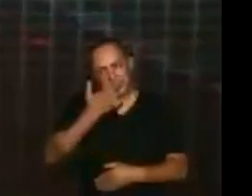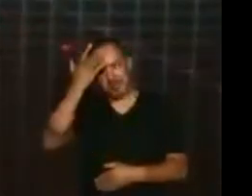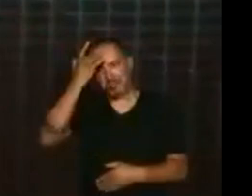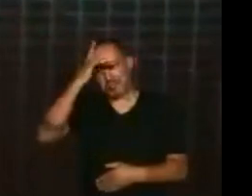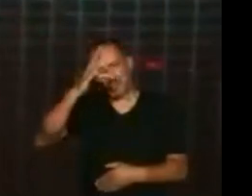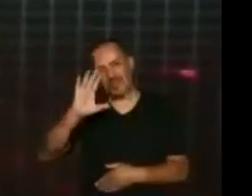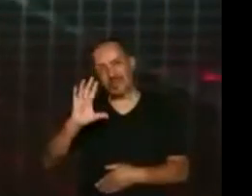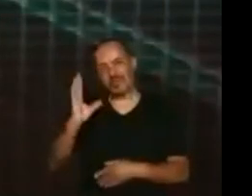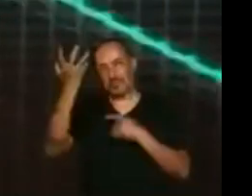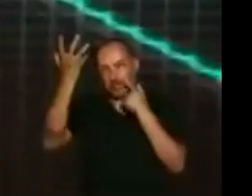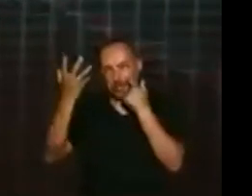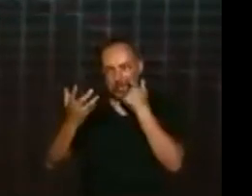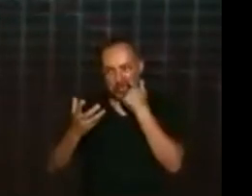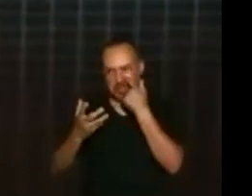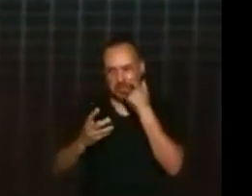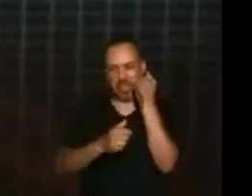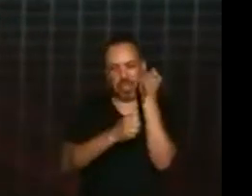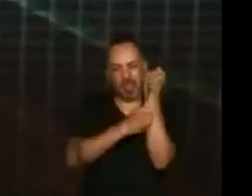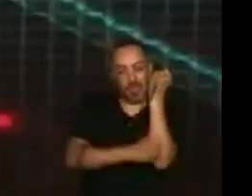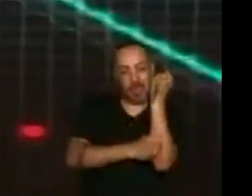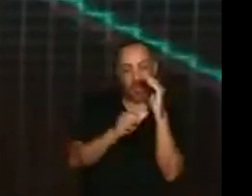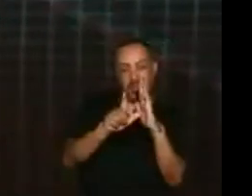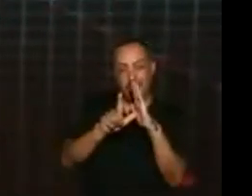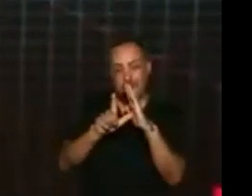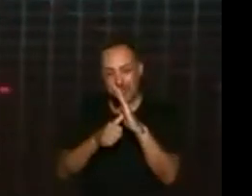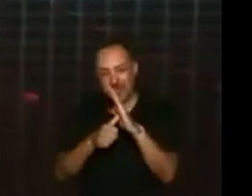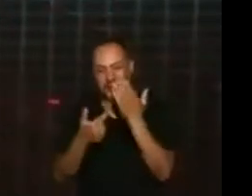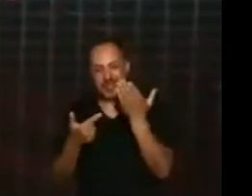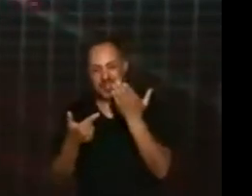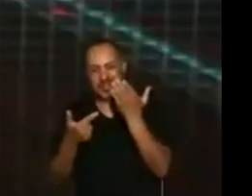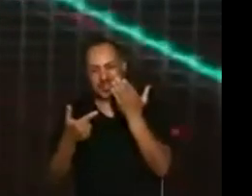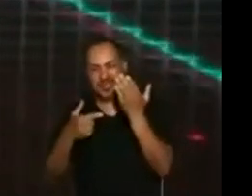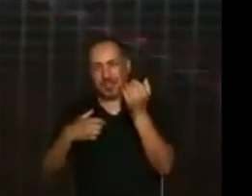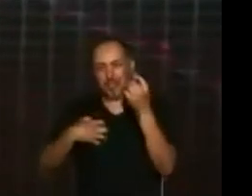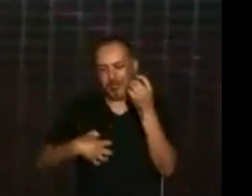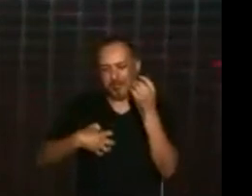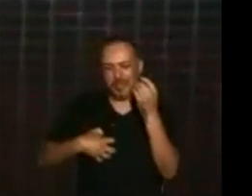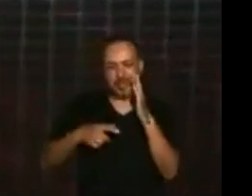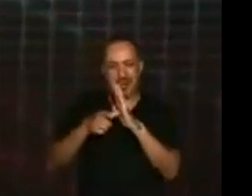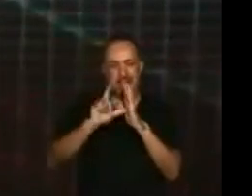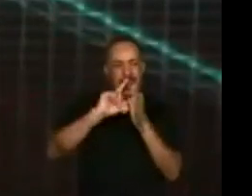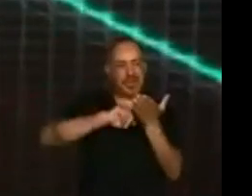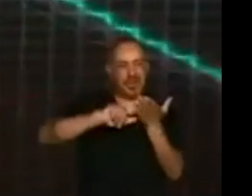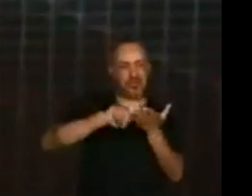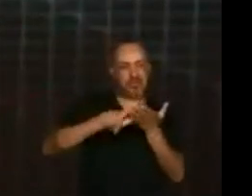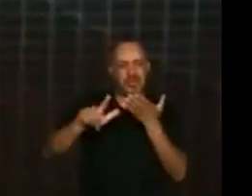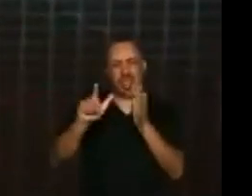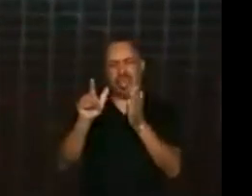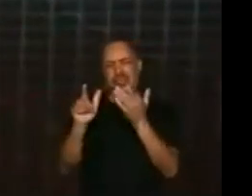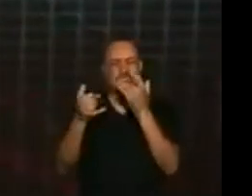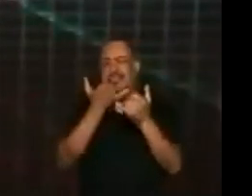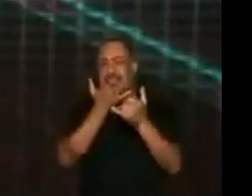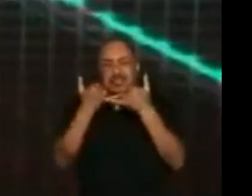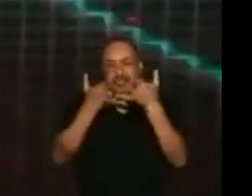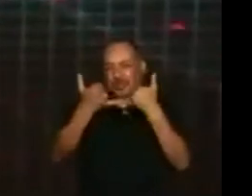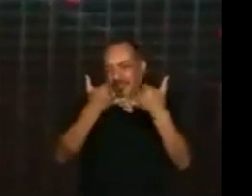assistindo aqui. Cagar depois do banho é foda. Pô, acabou de lavar, bicho. É um desperdício de coisa. Papel gruda tudo. Vamos mudar de